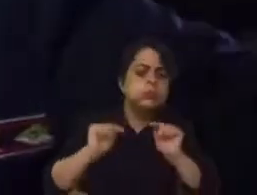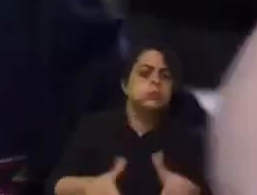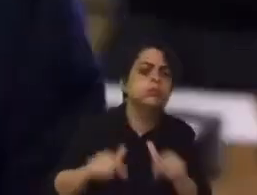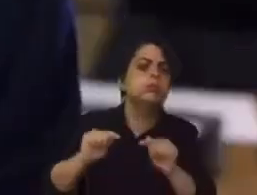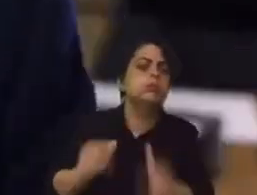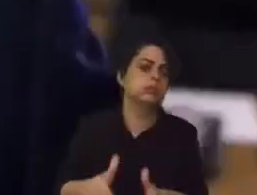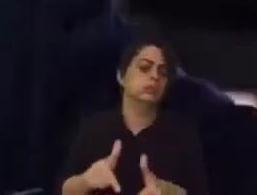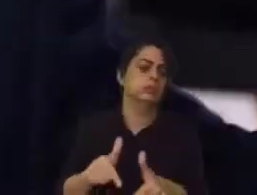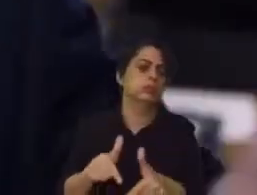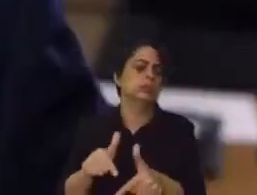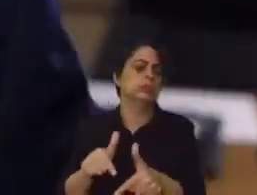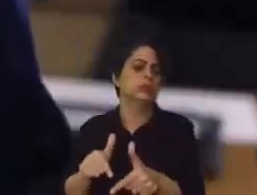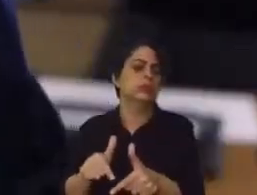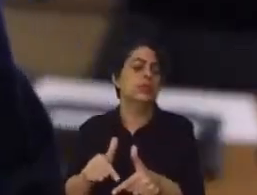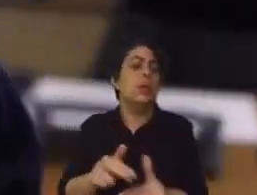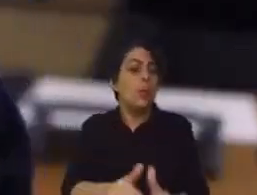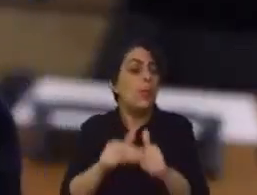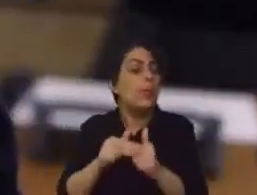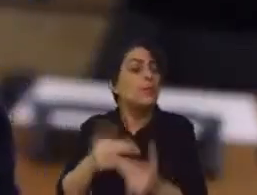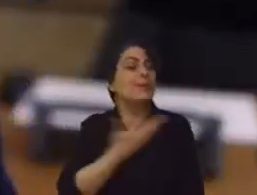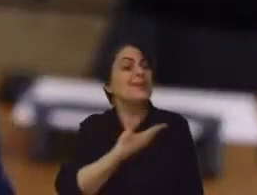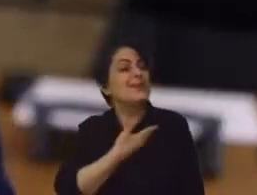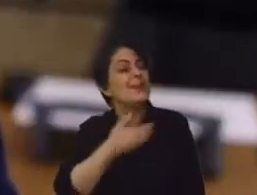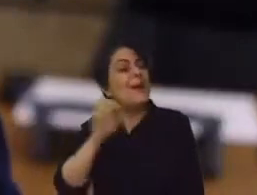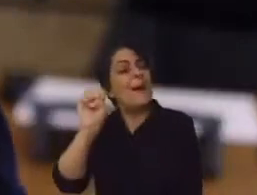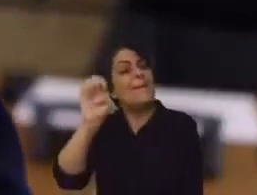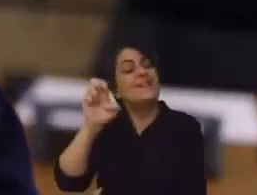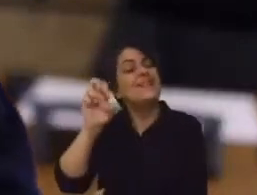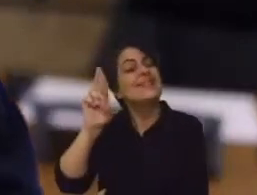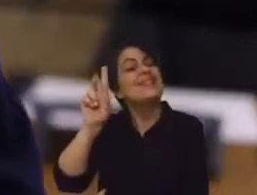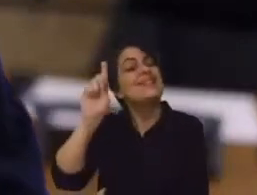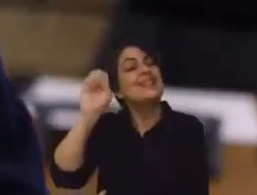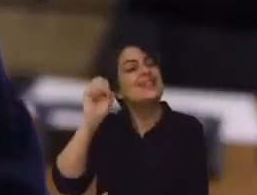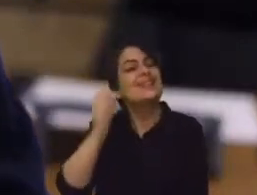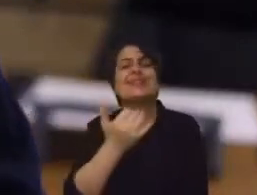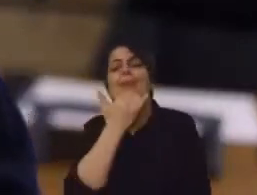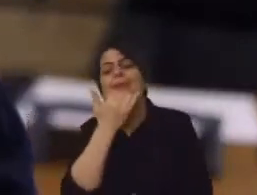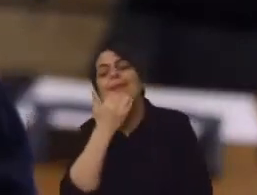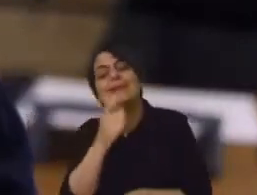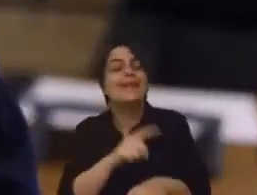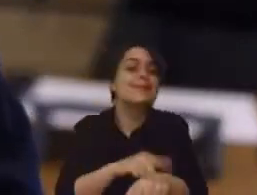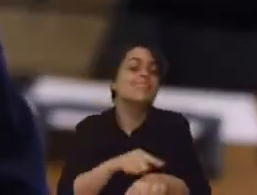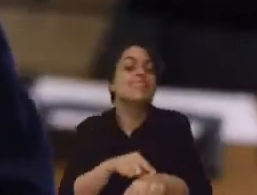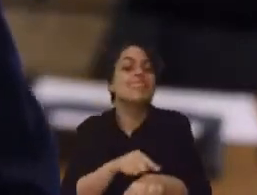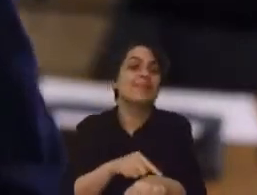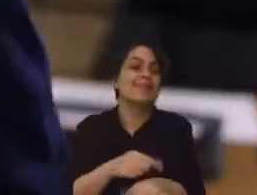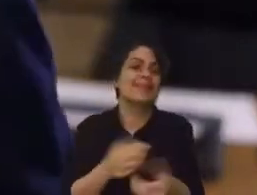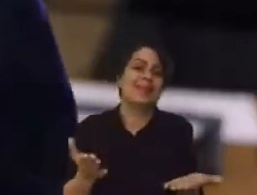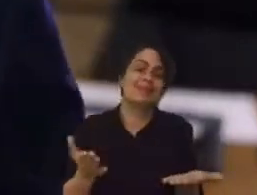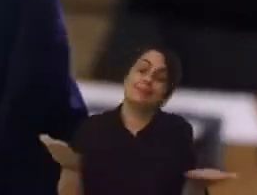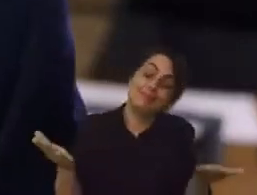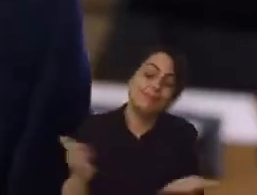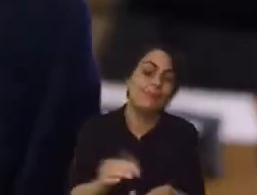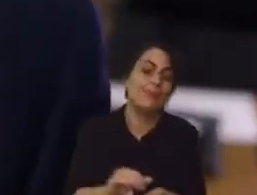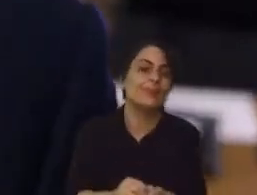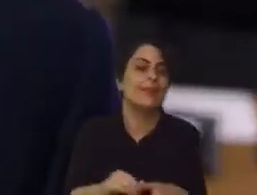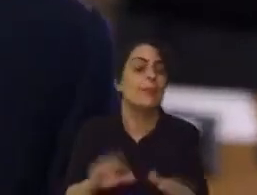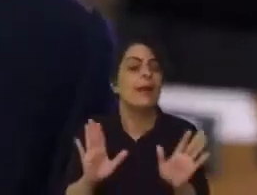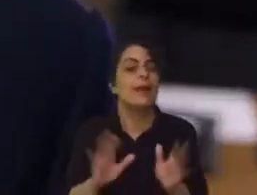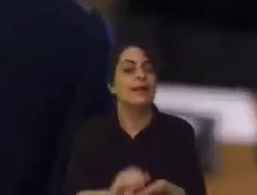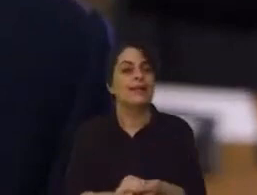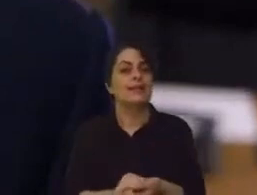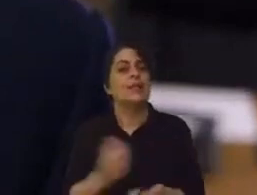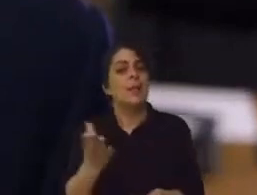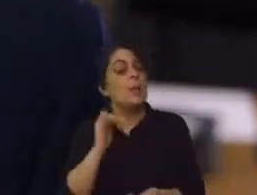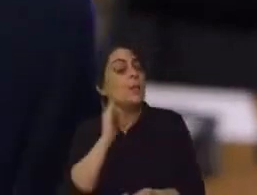isso, companheiro Sérgio, eu peço desculpa pelo tempo, sabe, pela loucura de tempo que eu tomei de vocês, mas eu quero dizer para vocês o